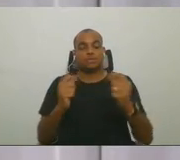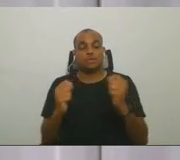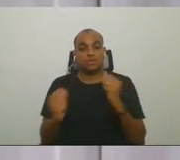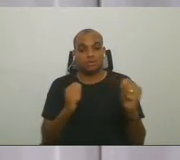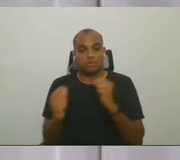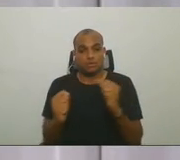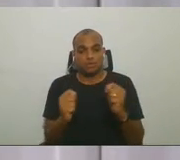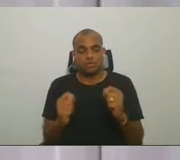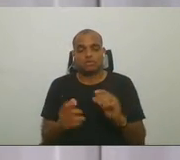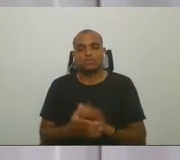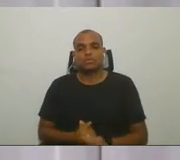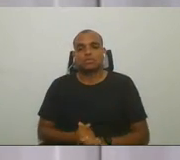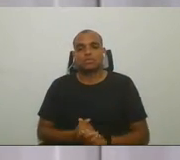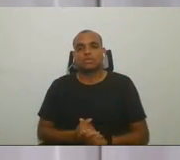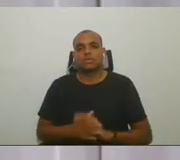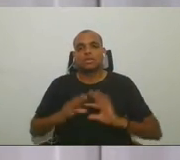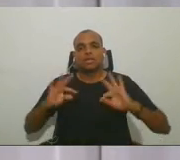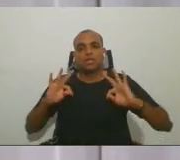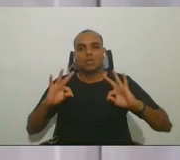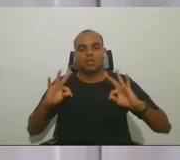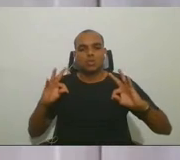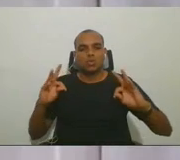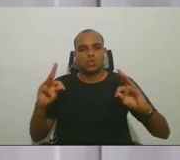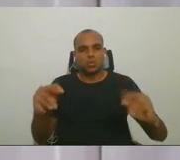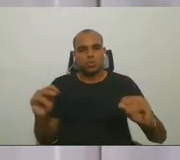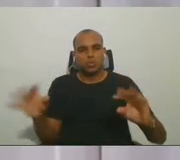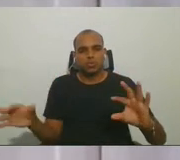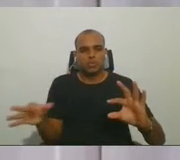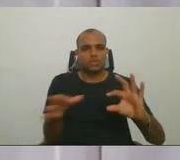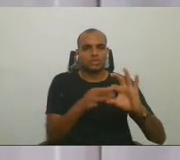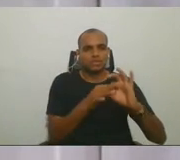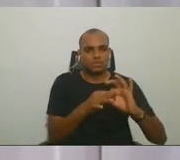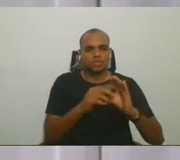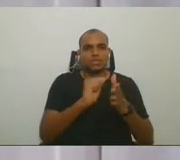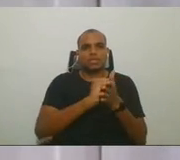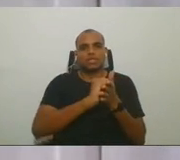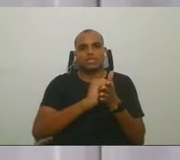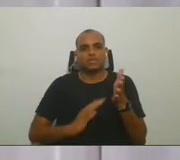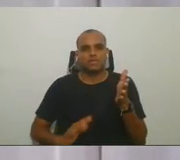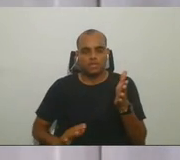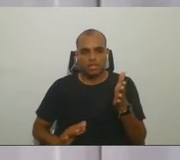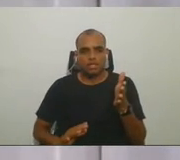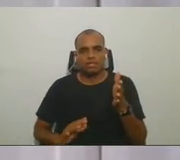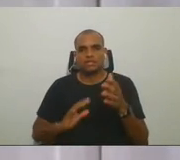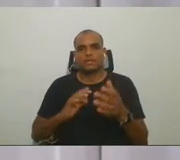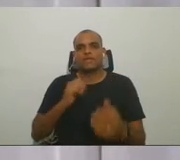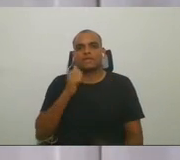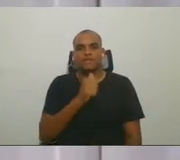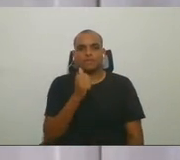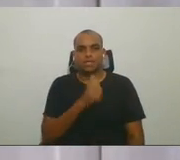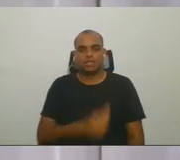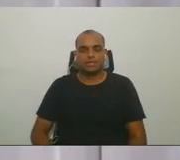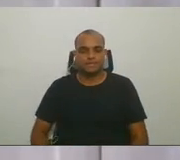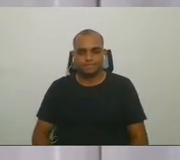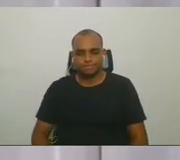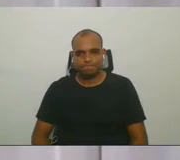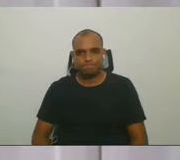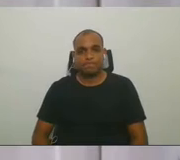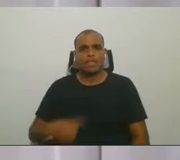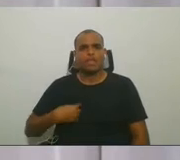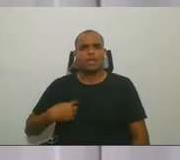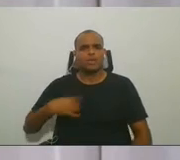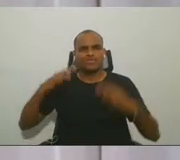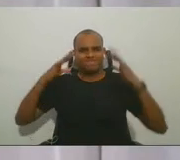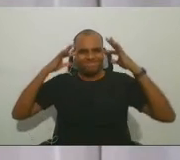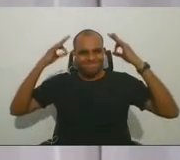tudo que se vincula à atividade feminina. Estou